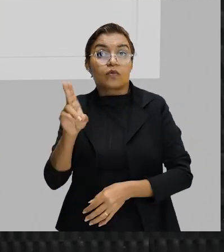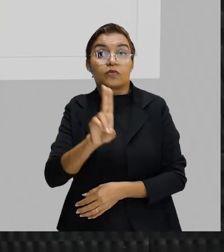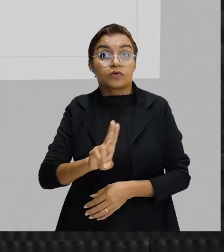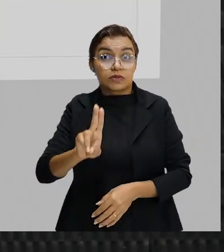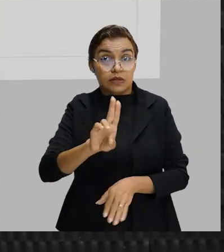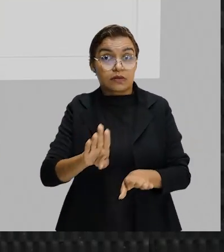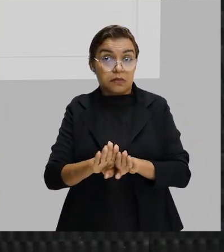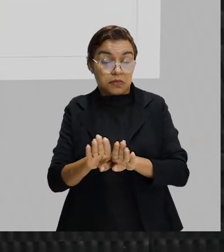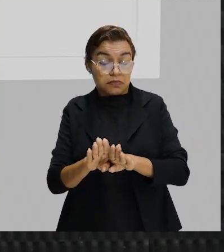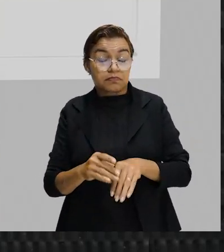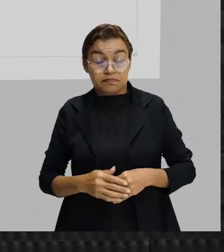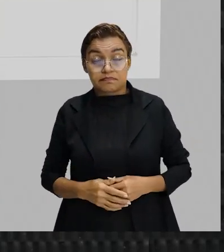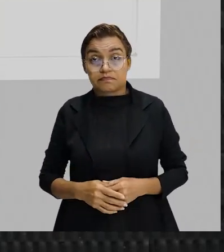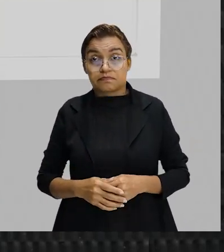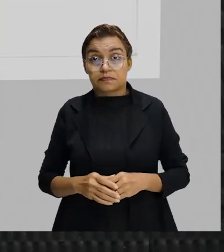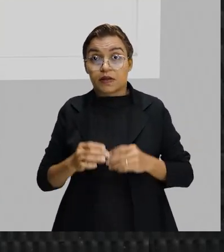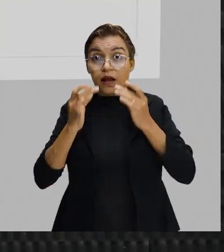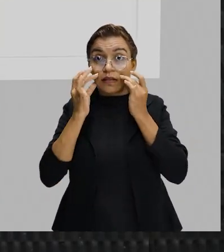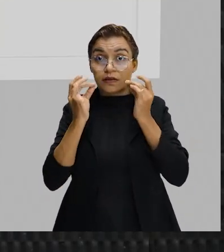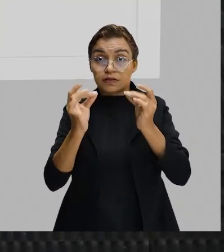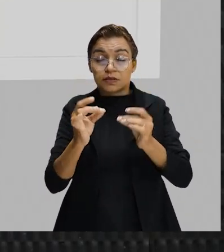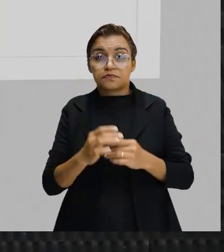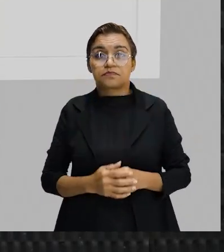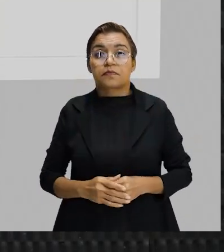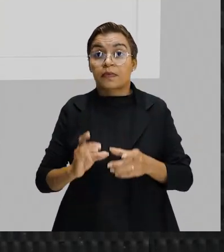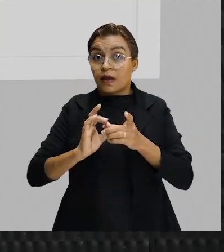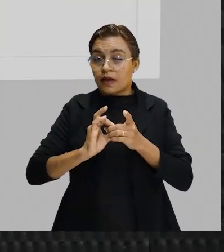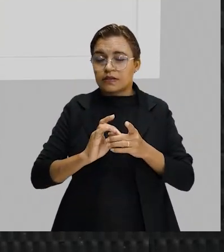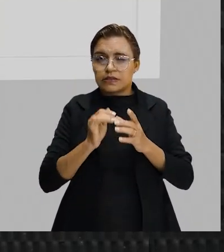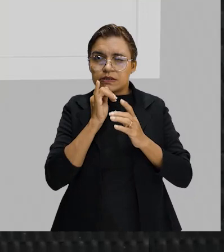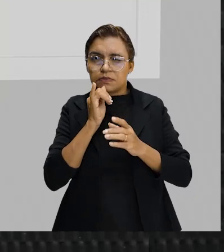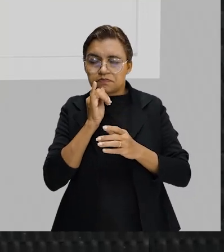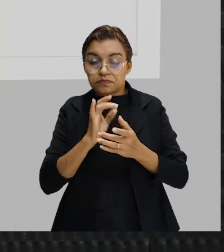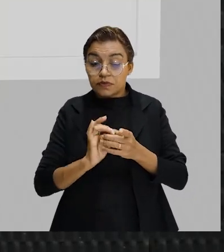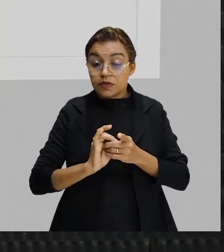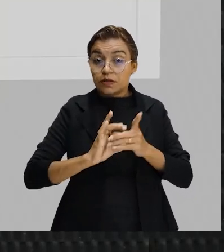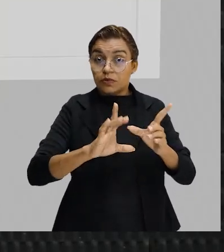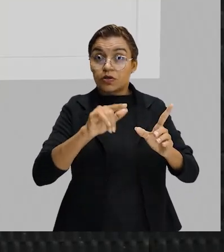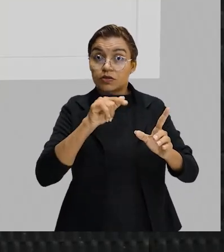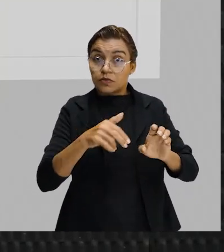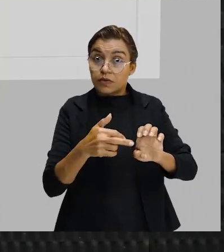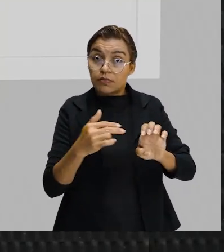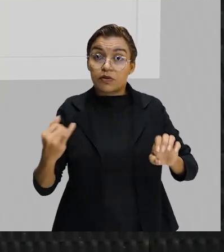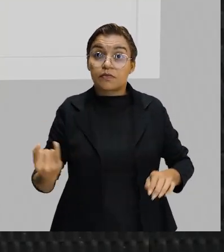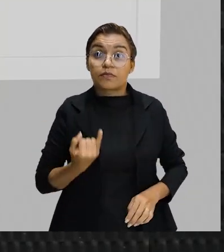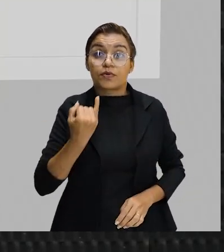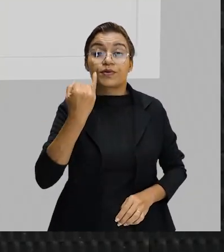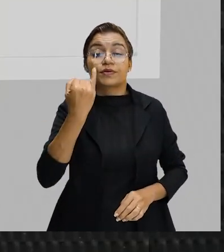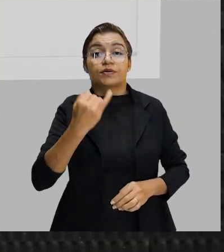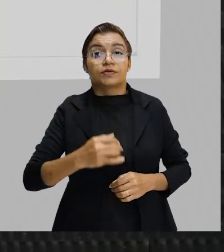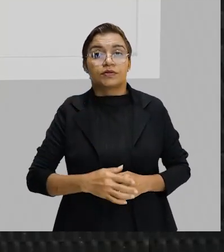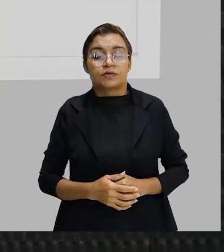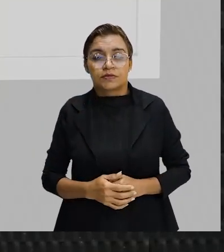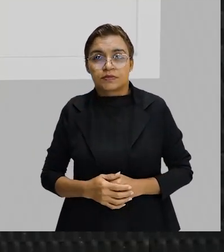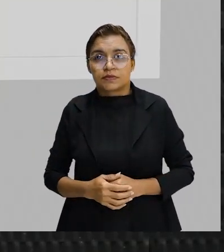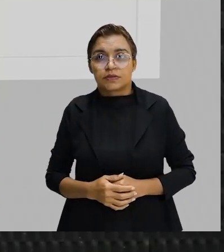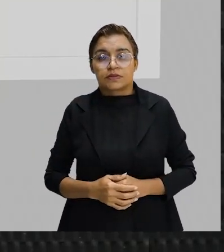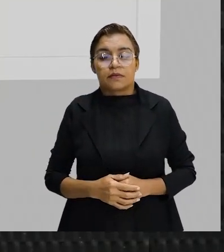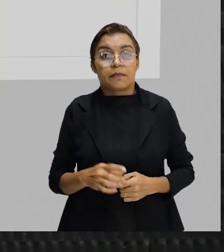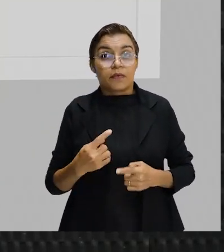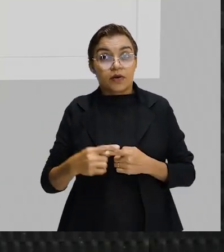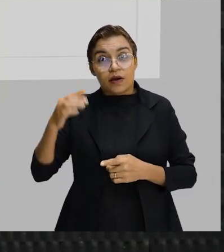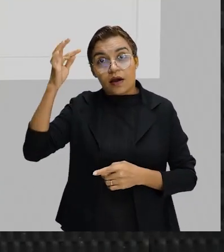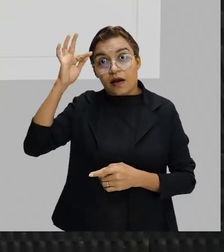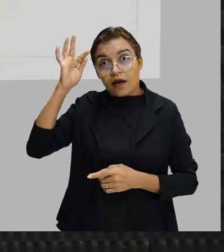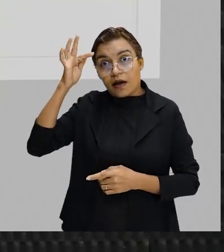Olha só, presta atenção, a democracia é um elemento fundamental também para que a filosofia